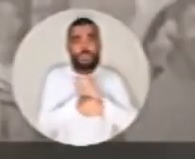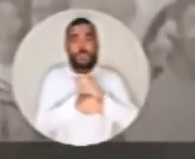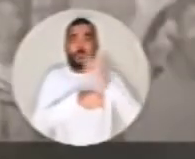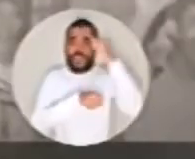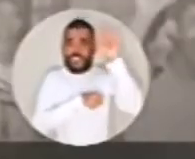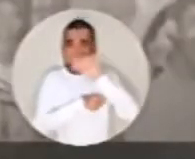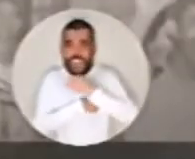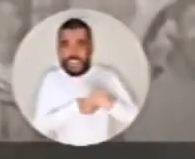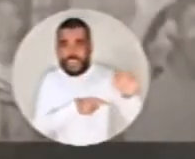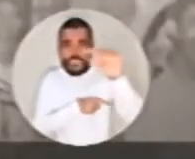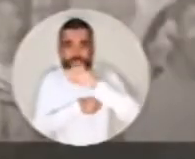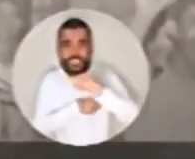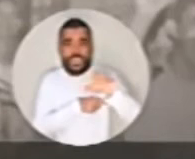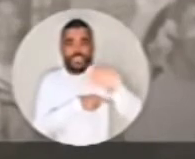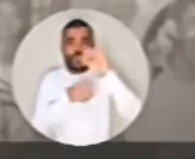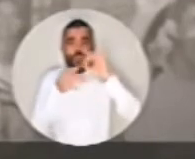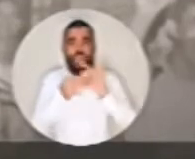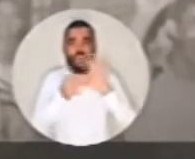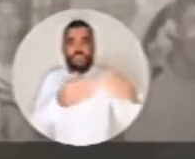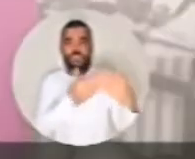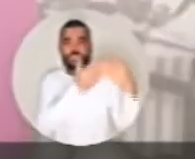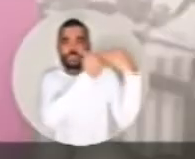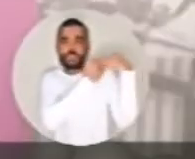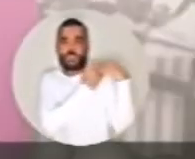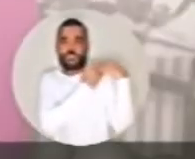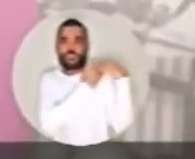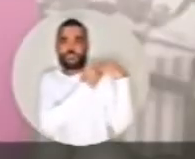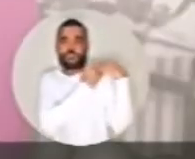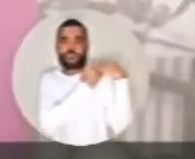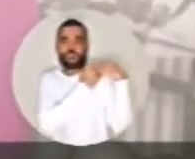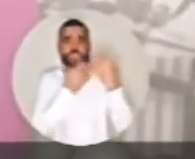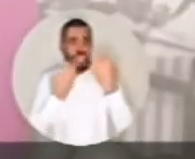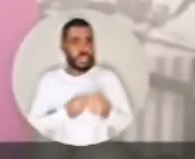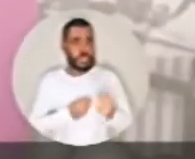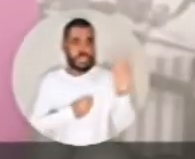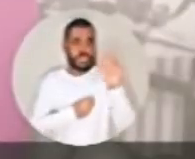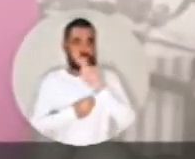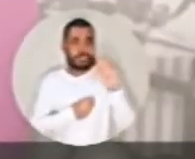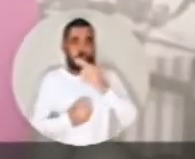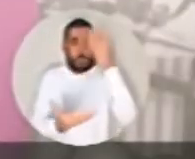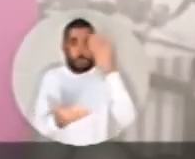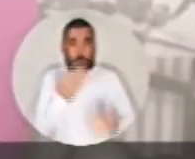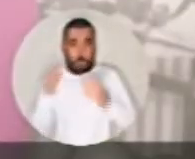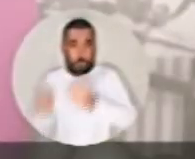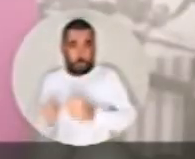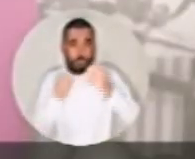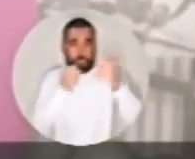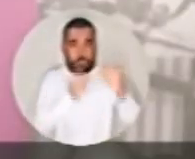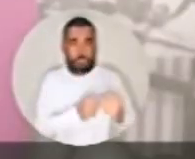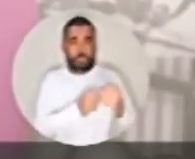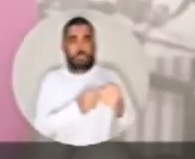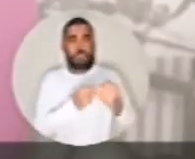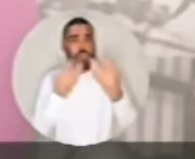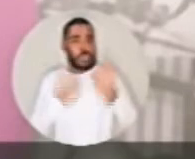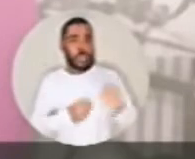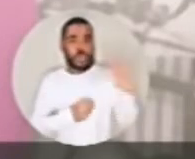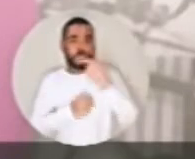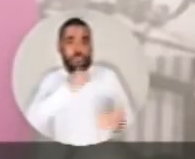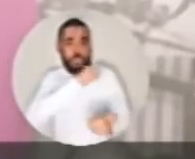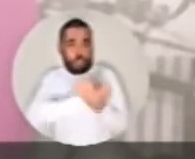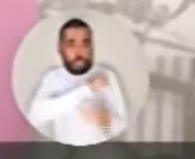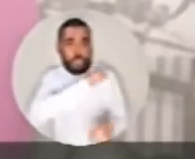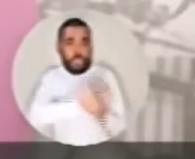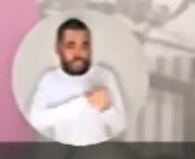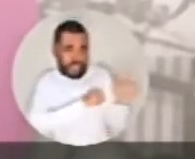aceitam perder o poder, não aceitam perder a boquinha. Mas se eles têm a força da máquina, do dinheiro e dos acordos, nós temos